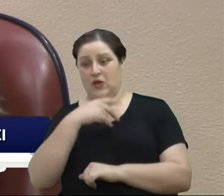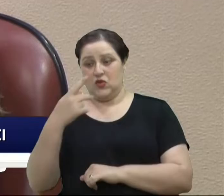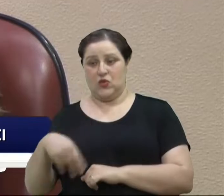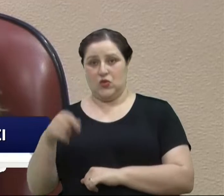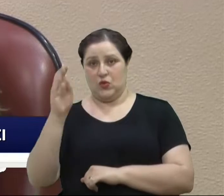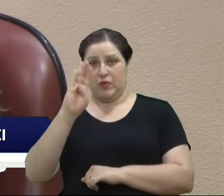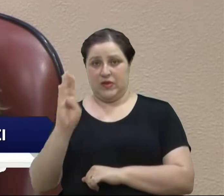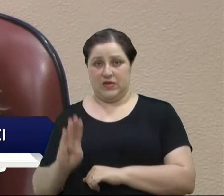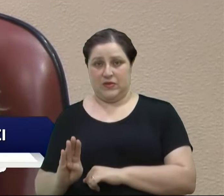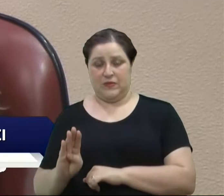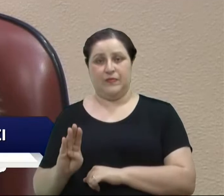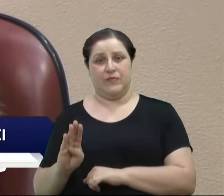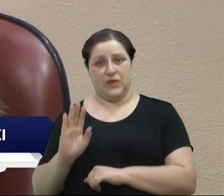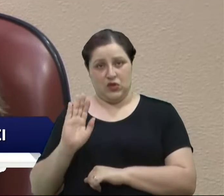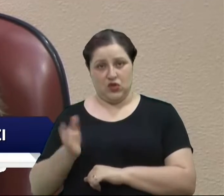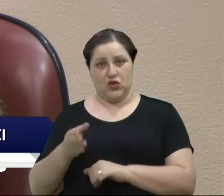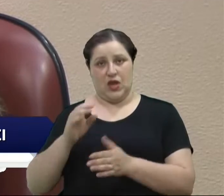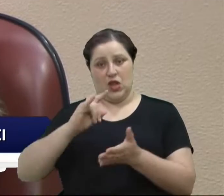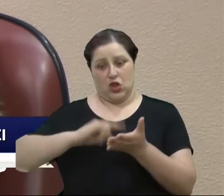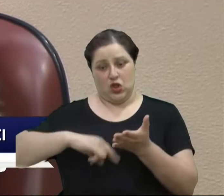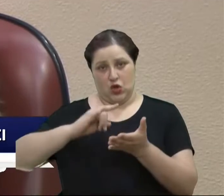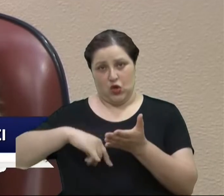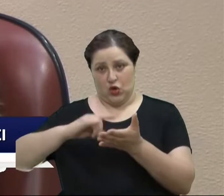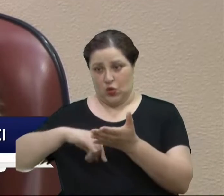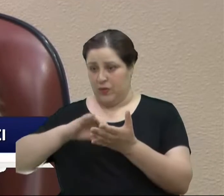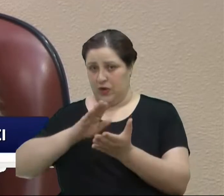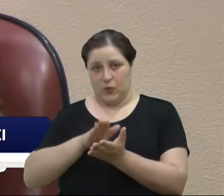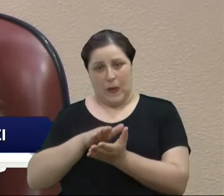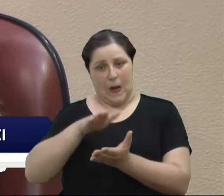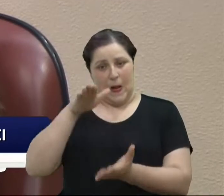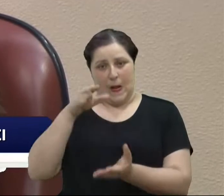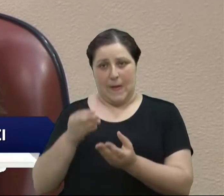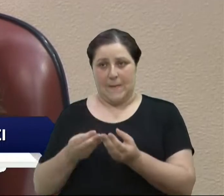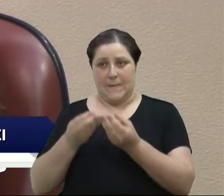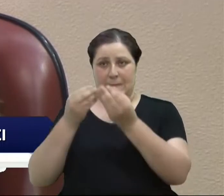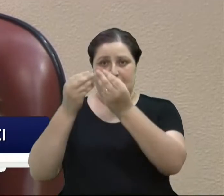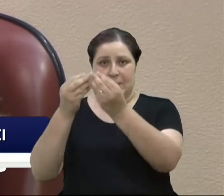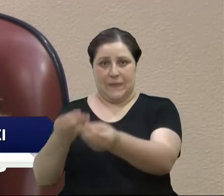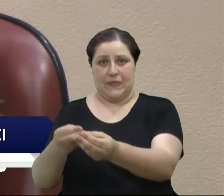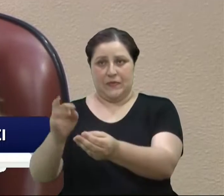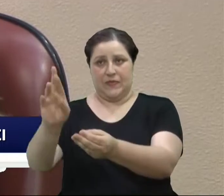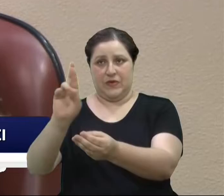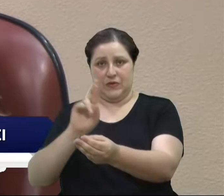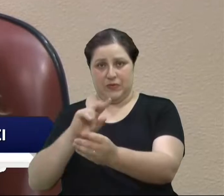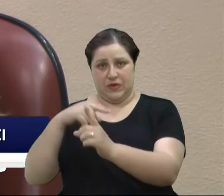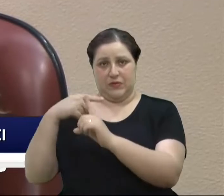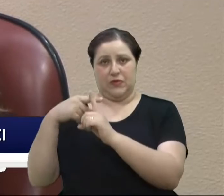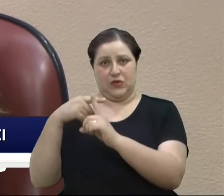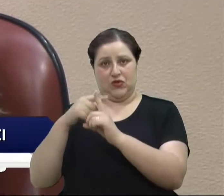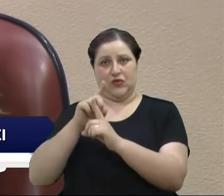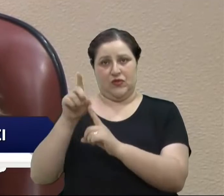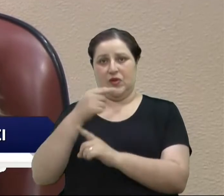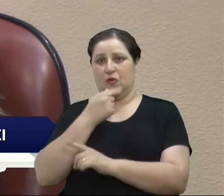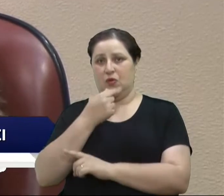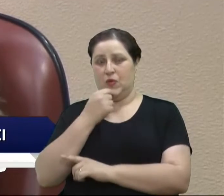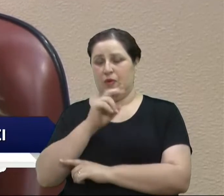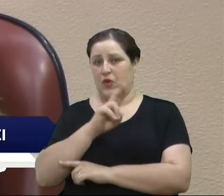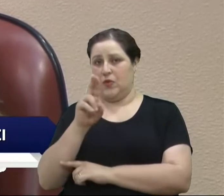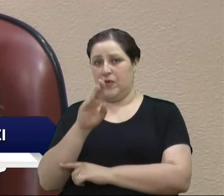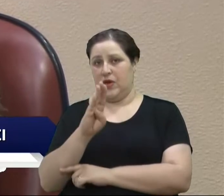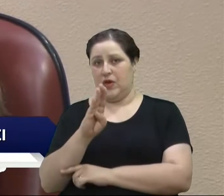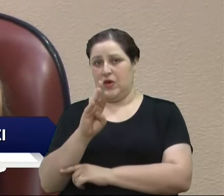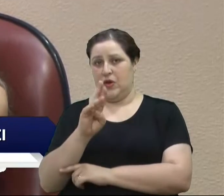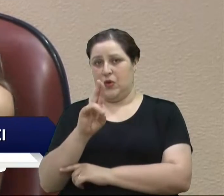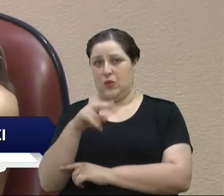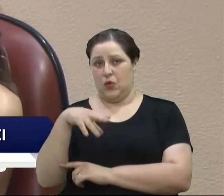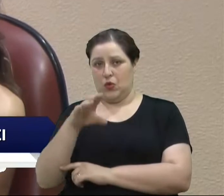mandamos toda a documentação. Temos já o aceno positivo por parte dele, o Dr. Bruno. Falei com ele por